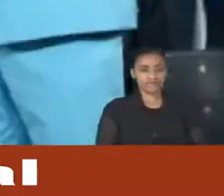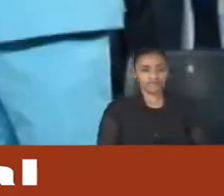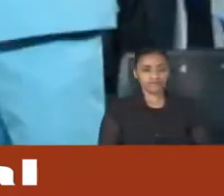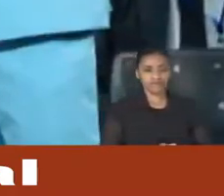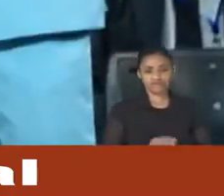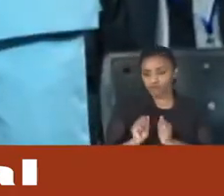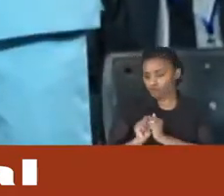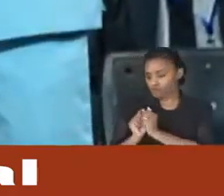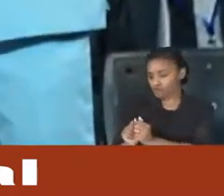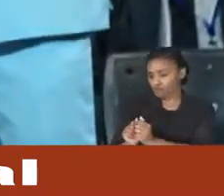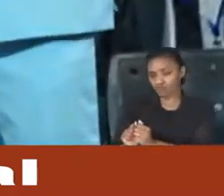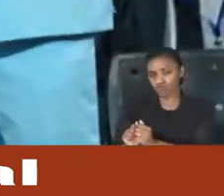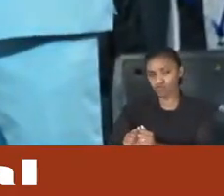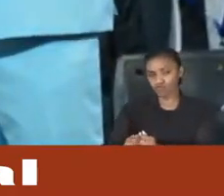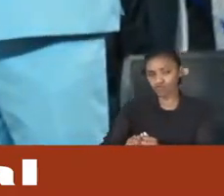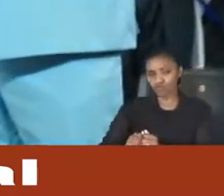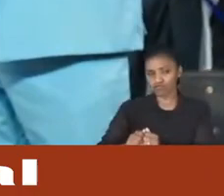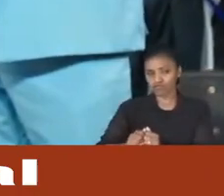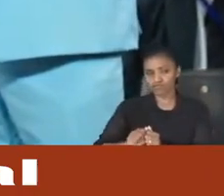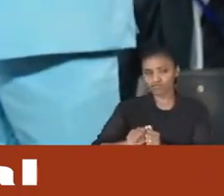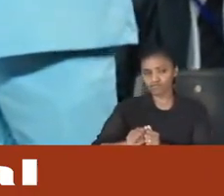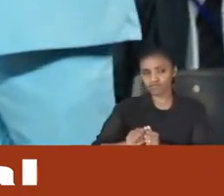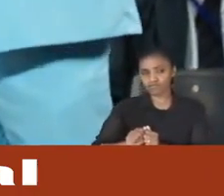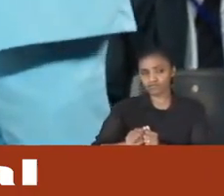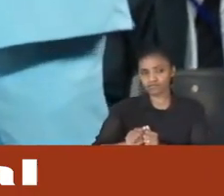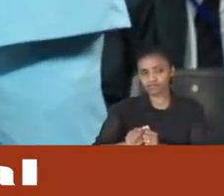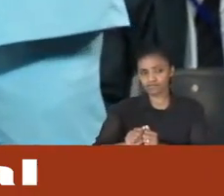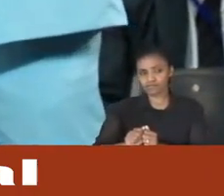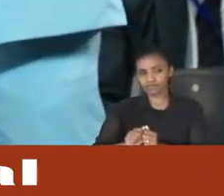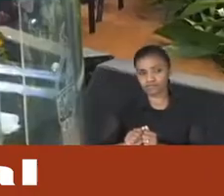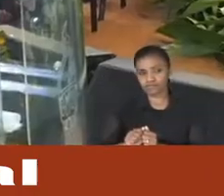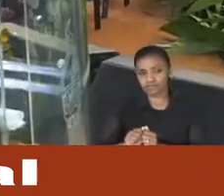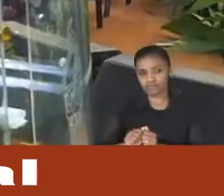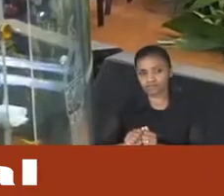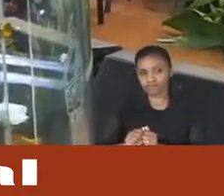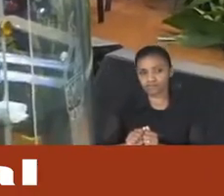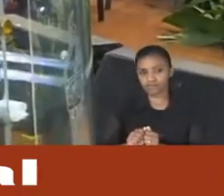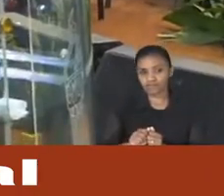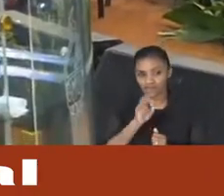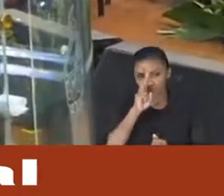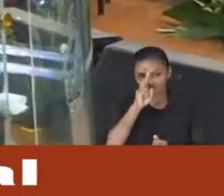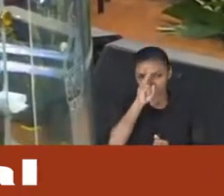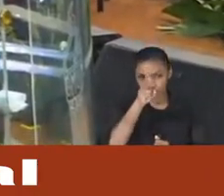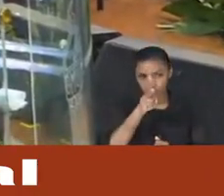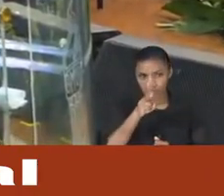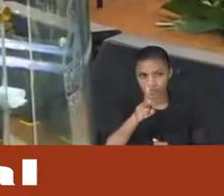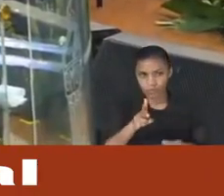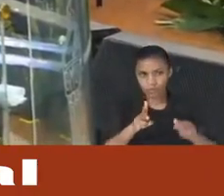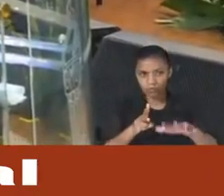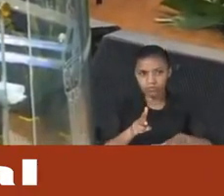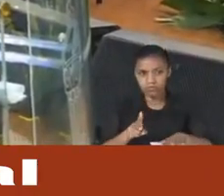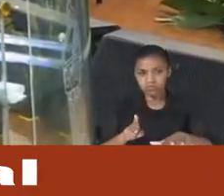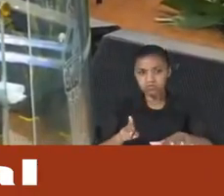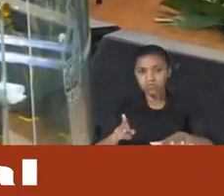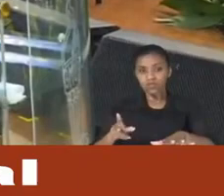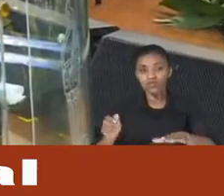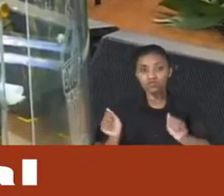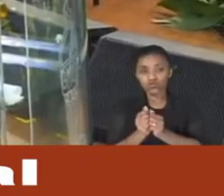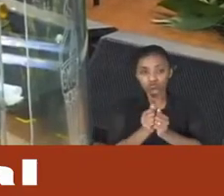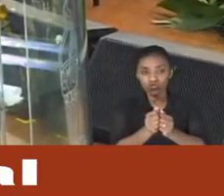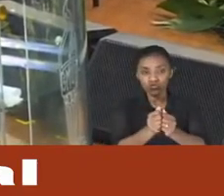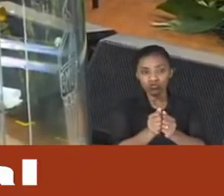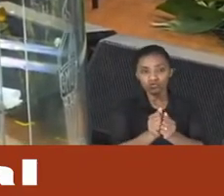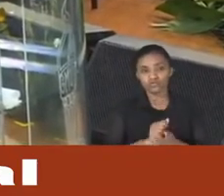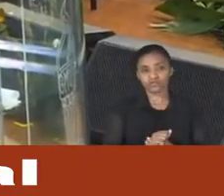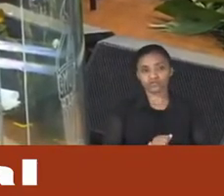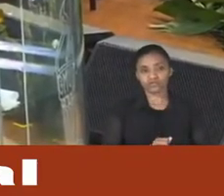Meu lado, Daniel, mão esquerda na minha cintura, segura firme, mão direita em cima da minha mão direita, fecha os dedos